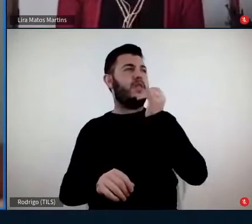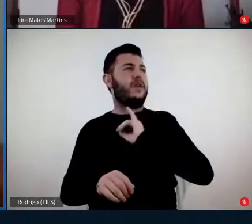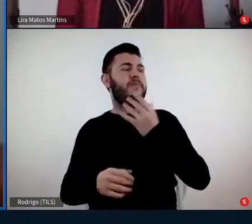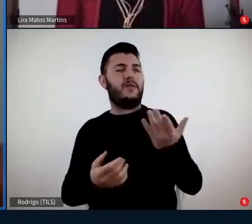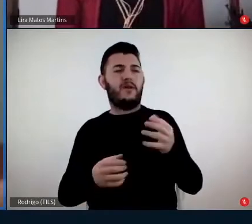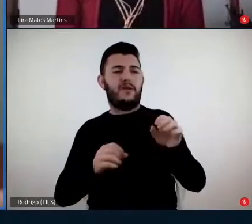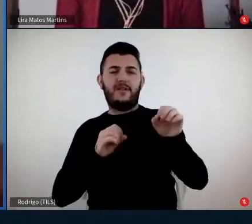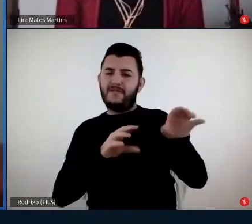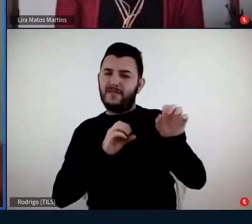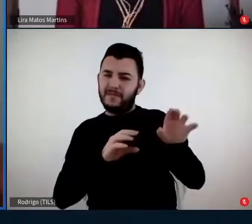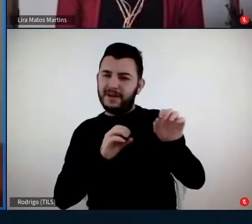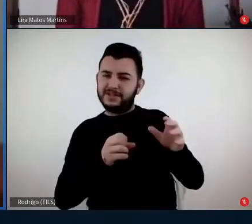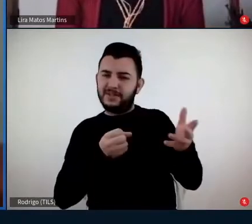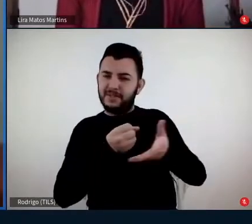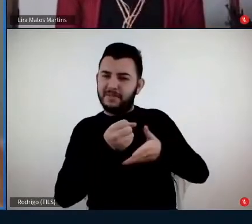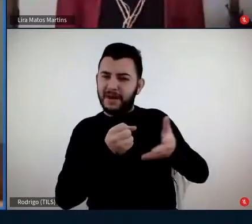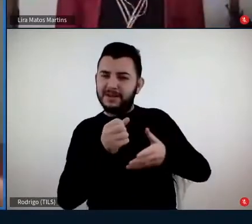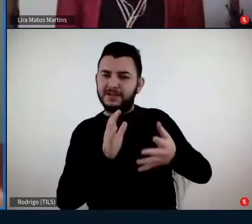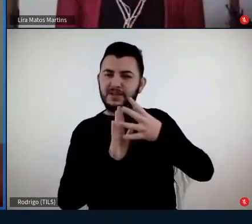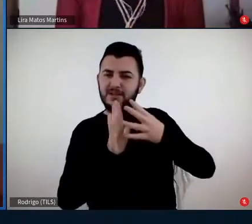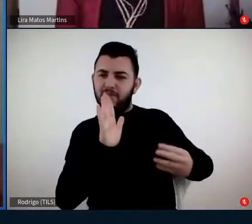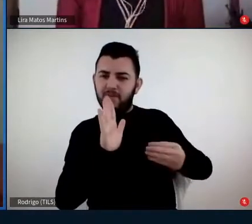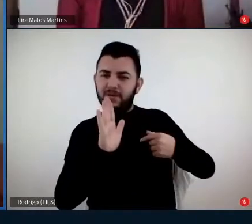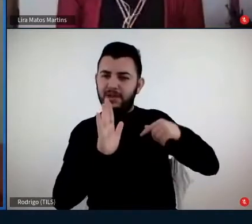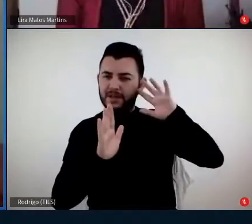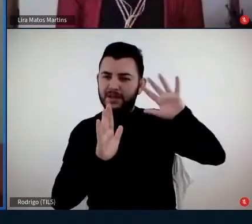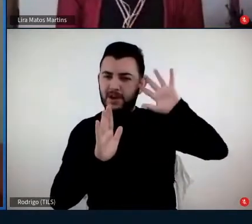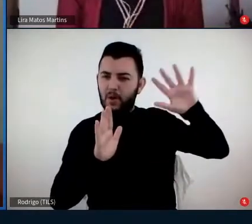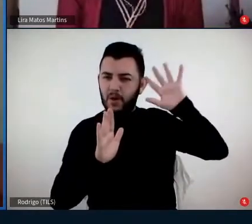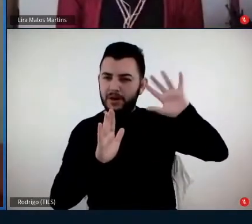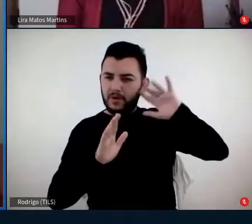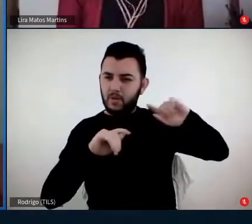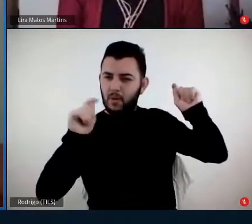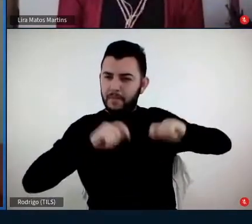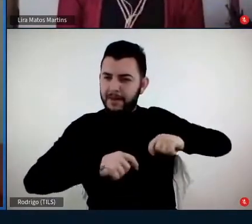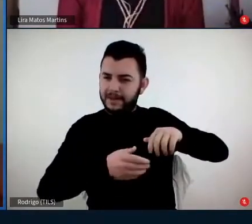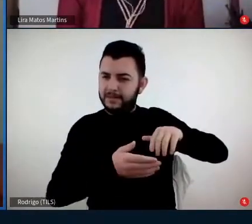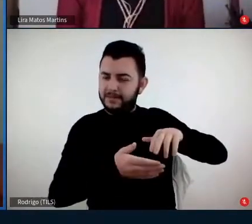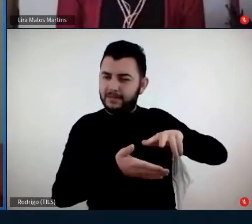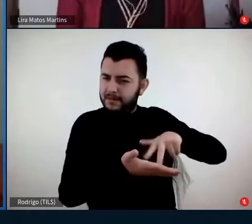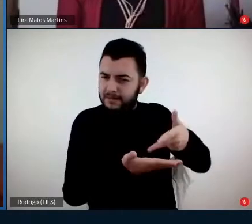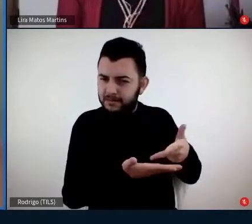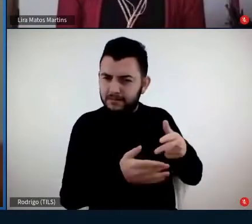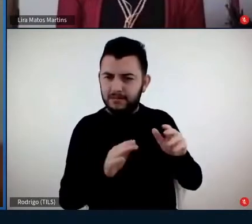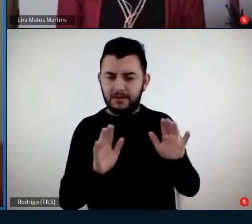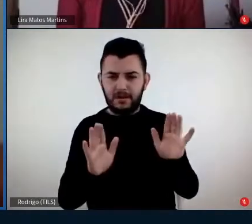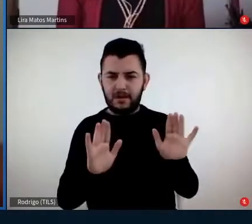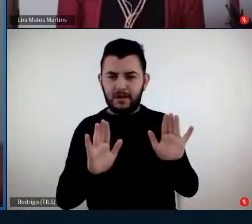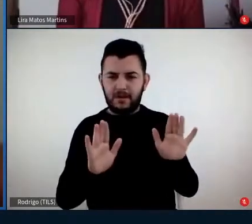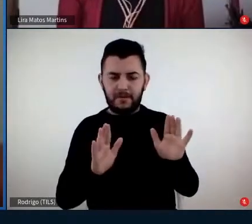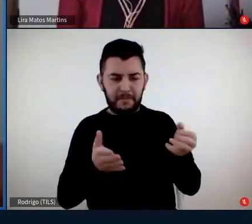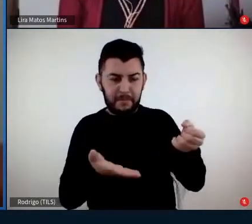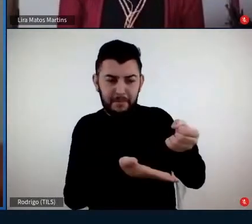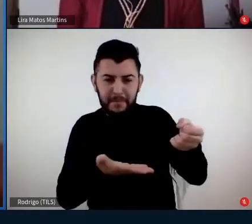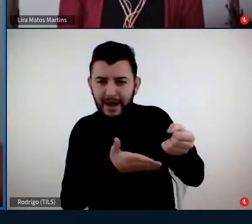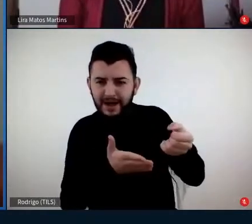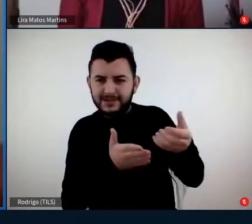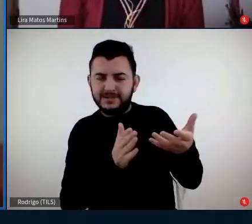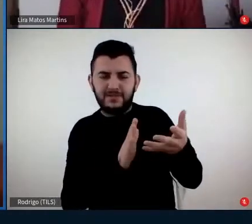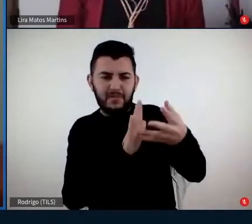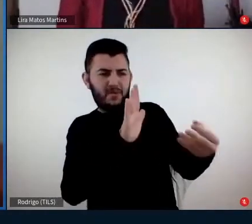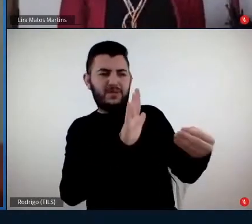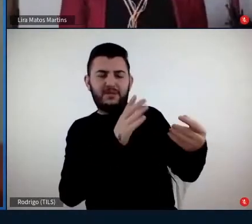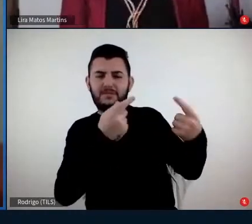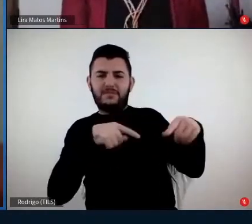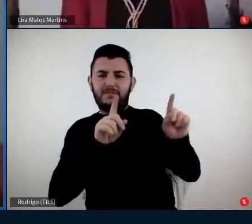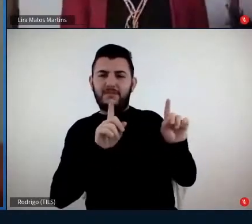modelo teórico de competência tradutória. Às vezes, nem precisa se basear num modelo explícito. Porque já há um modelo implícito ali,